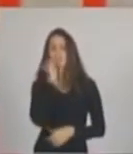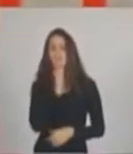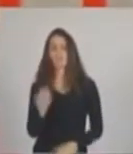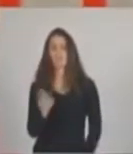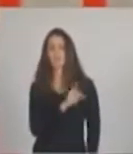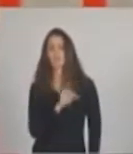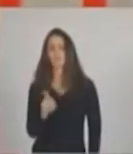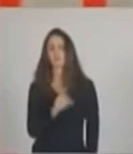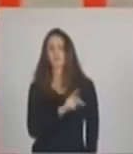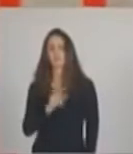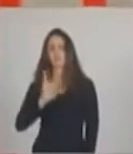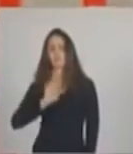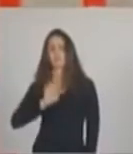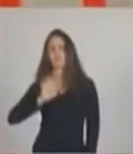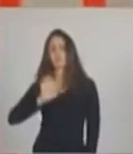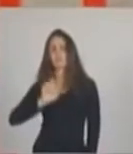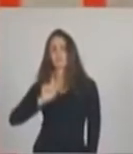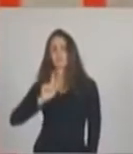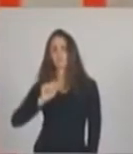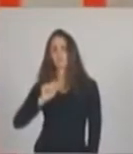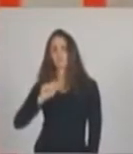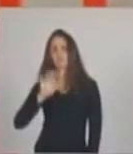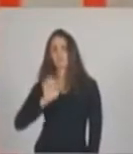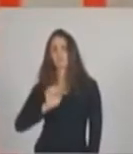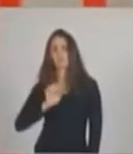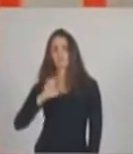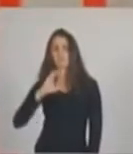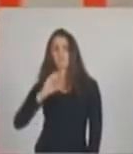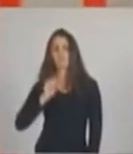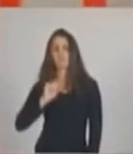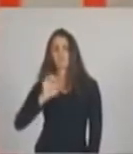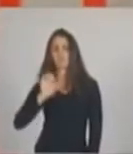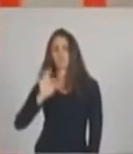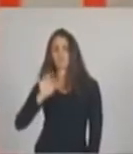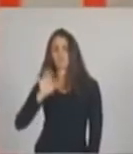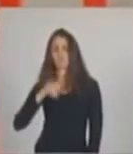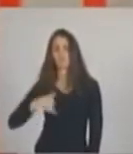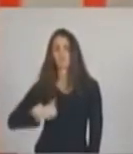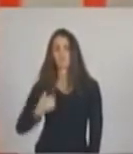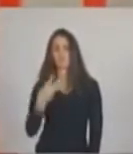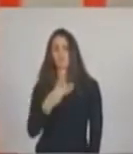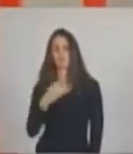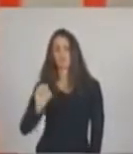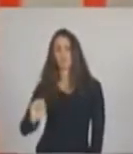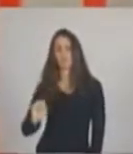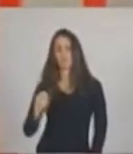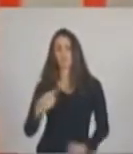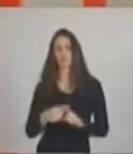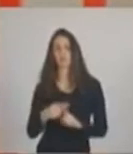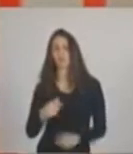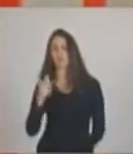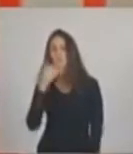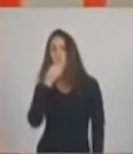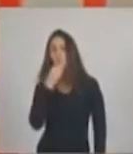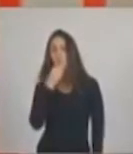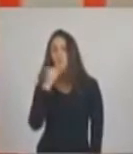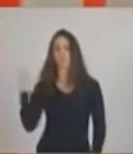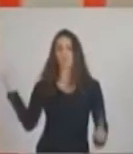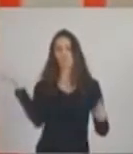professora Regiane Caetano, de 38 anos, vítima